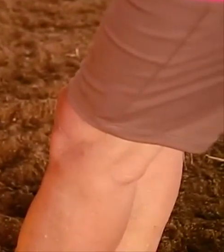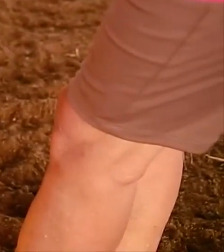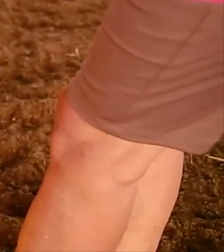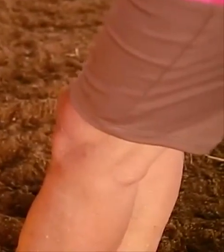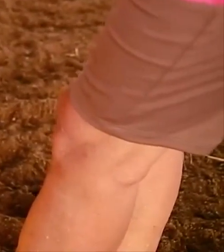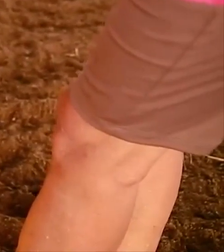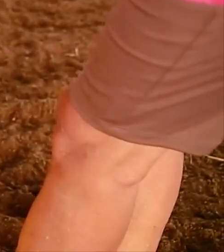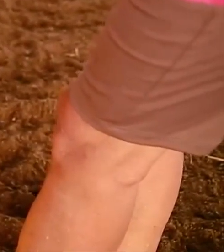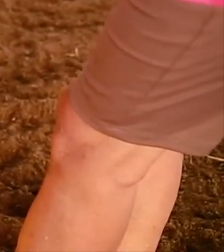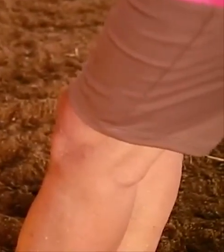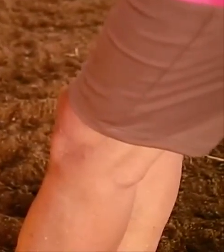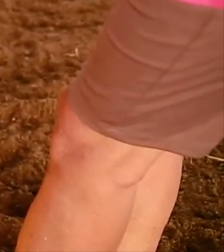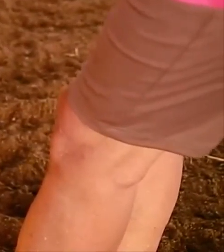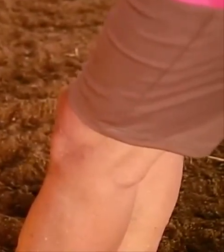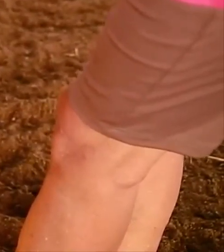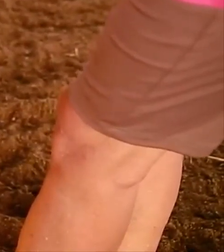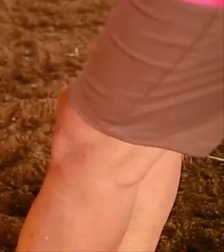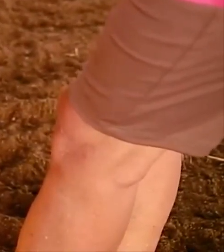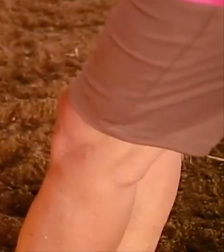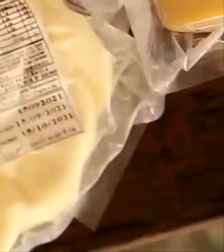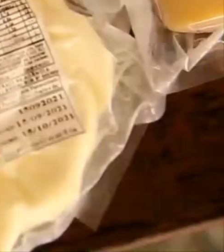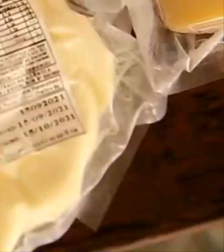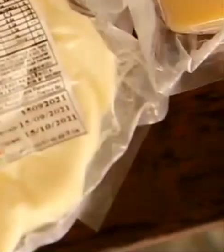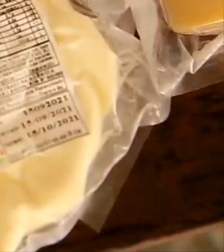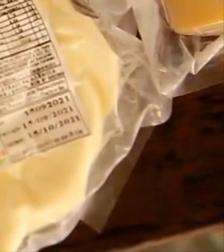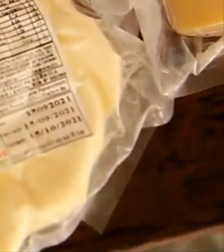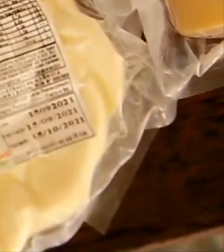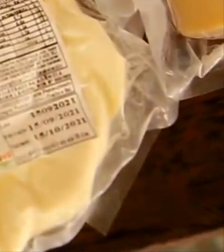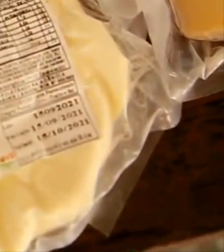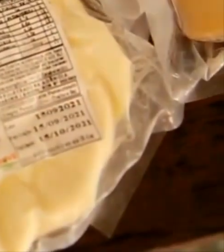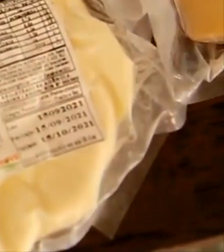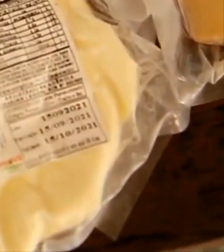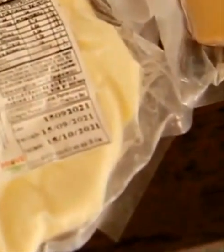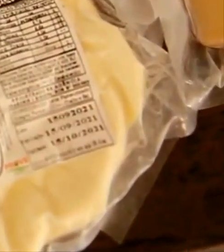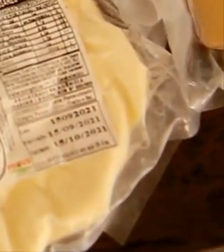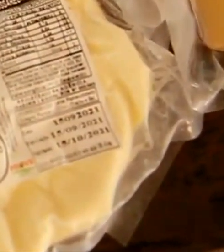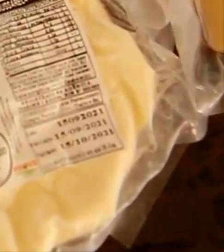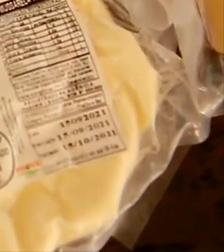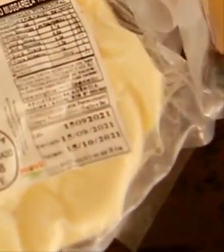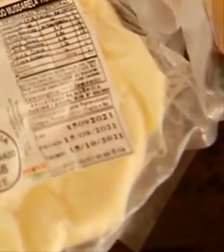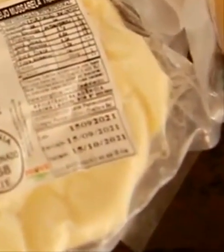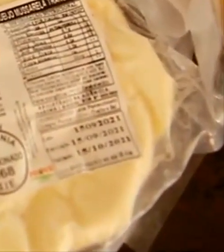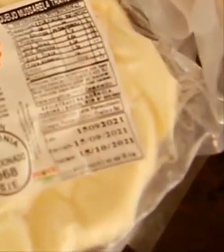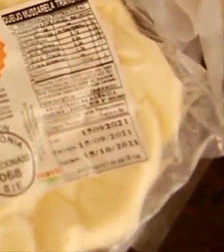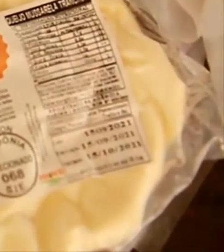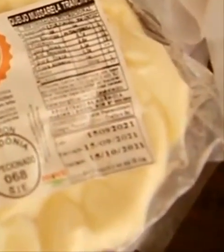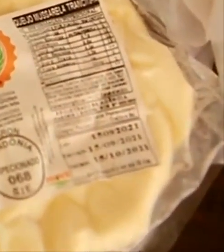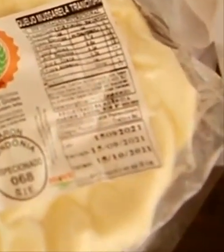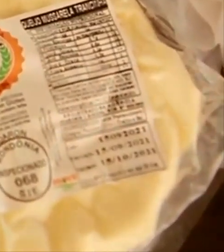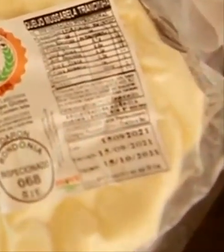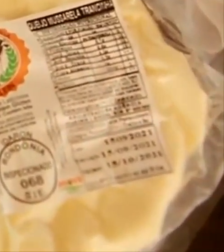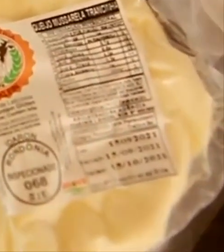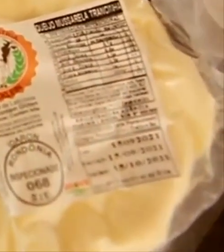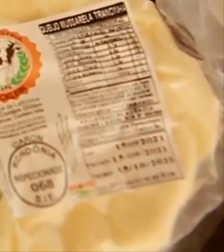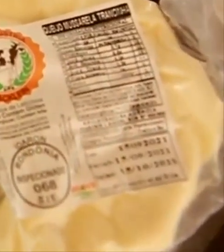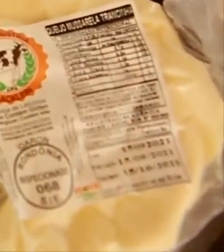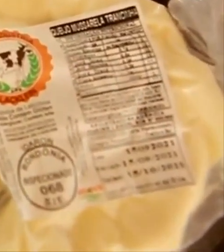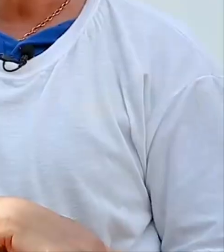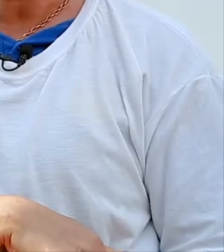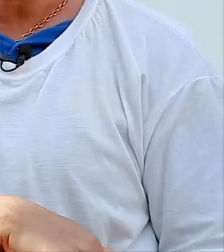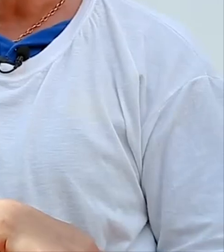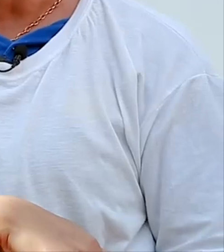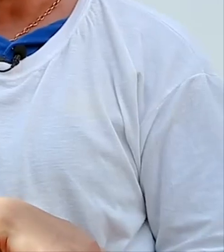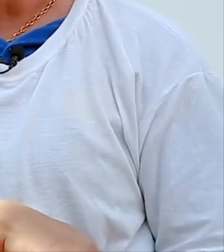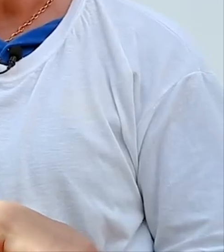vizinhos. Cada litro de leite custa R$ 1,80. No final, o custo... 22